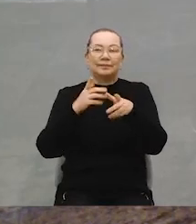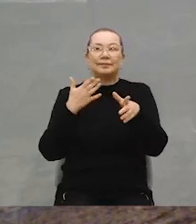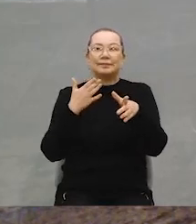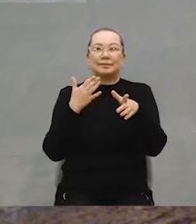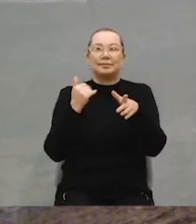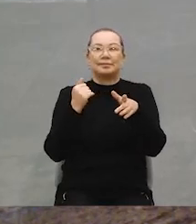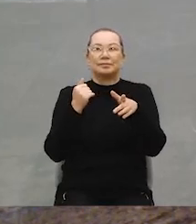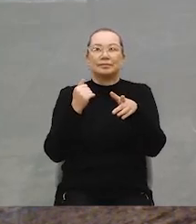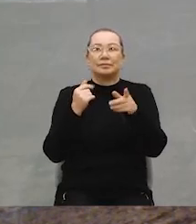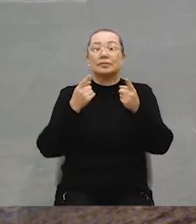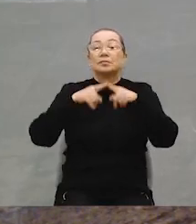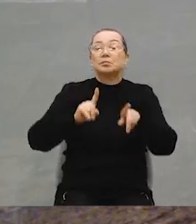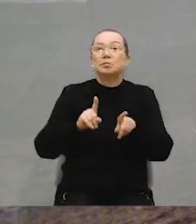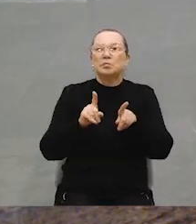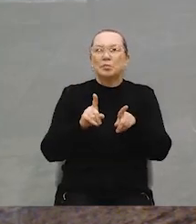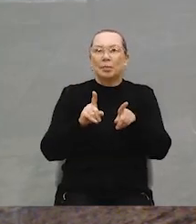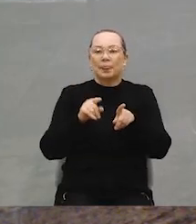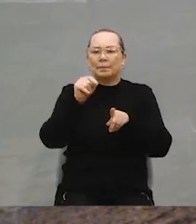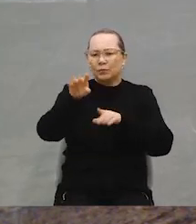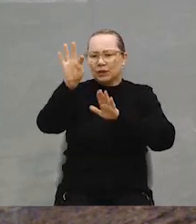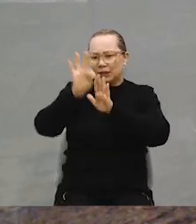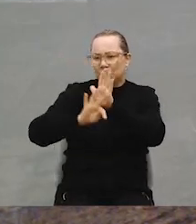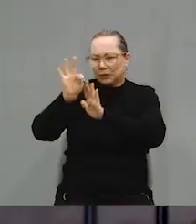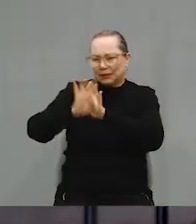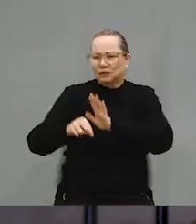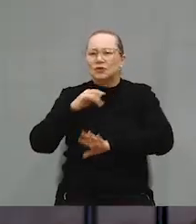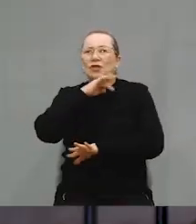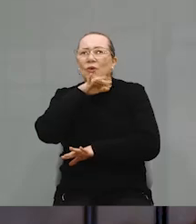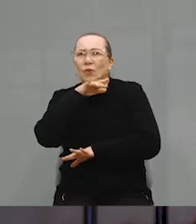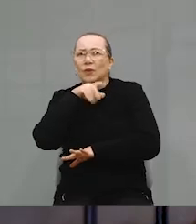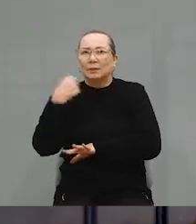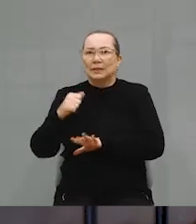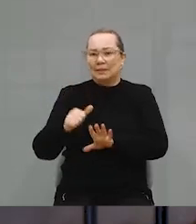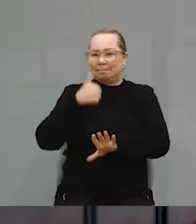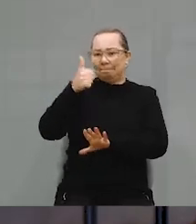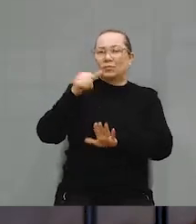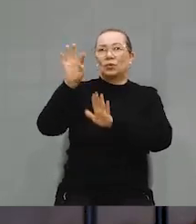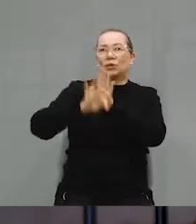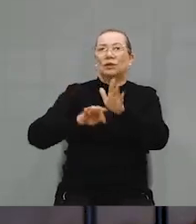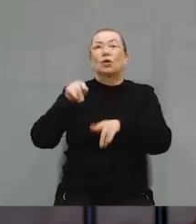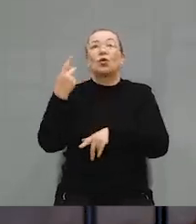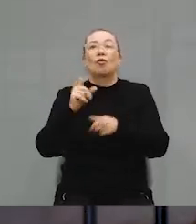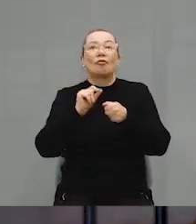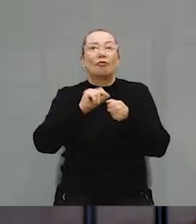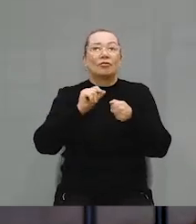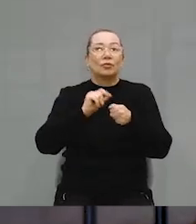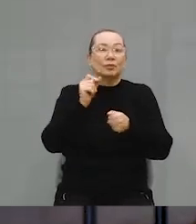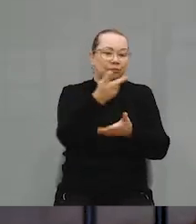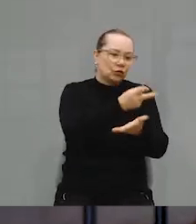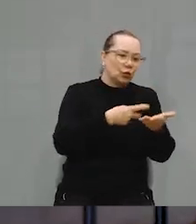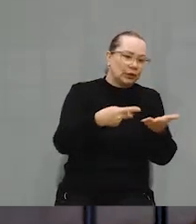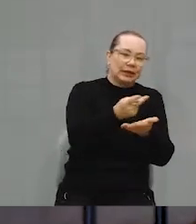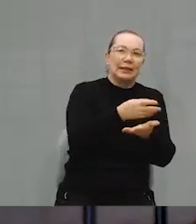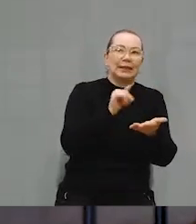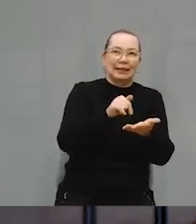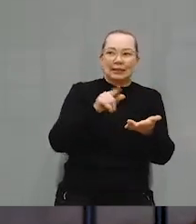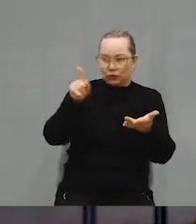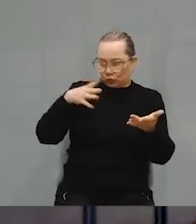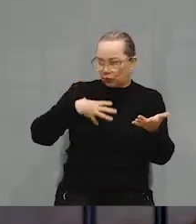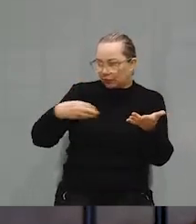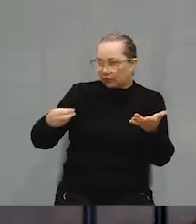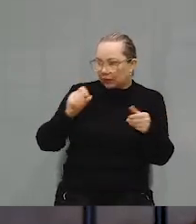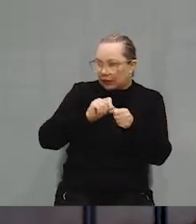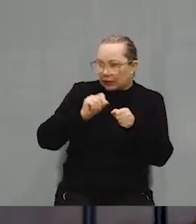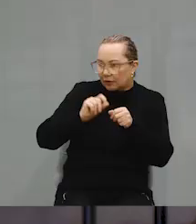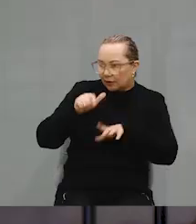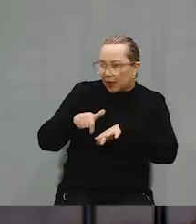mas ele dizia, mas esse teu texto aí está muito ruim, cara. Vou ter que caprichar nesse texto. Ou então eu dizia assim, esse teu desenho aí foi a tua filha que fez, né?